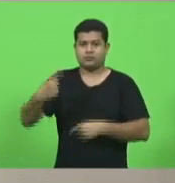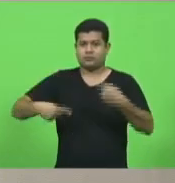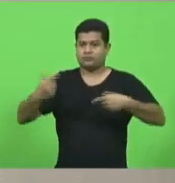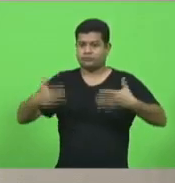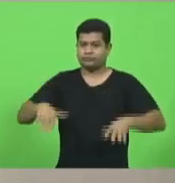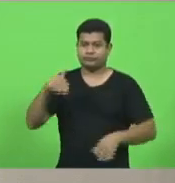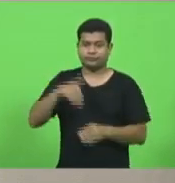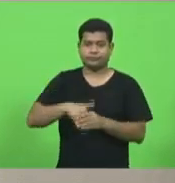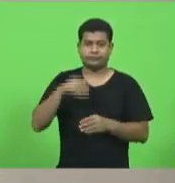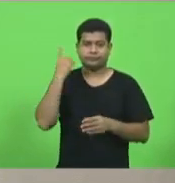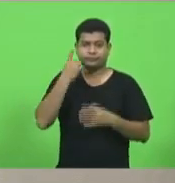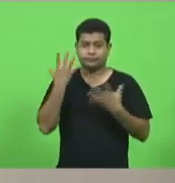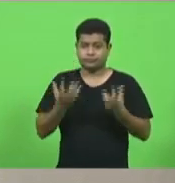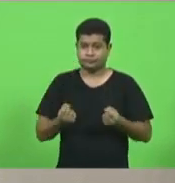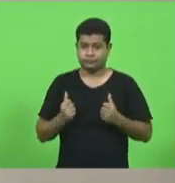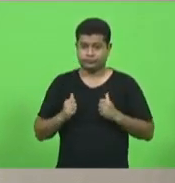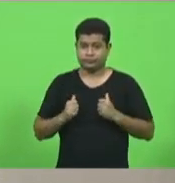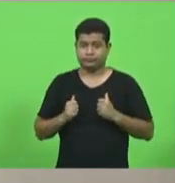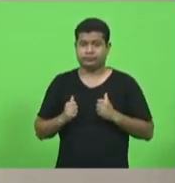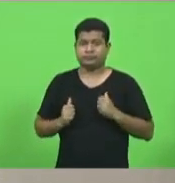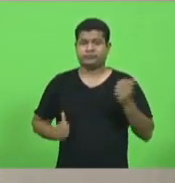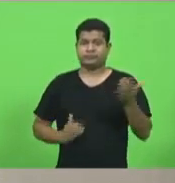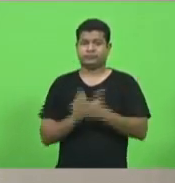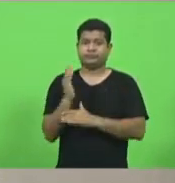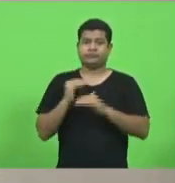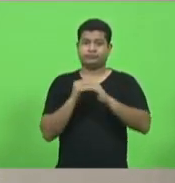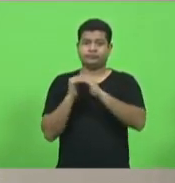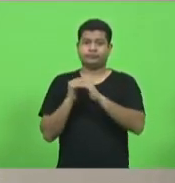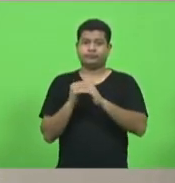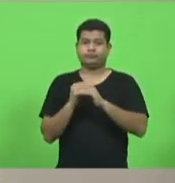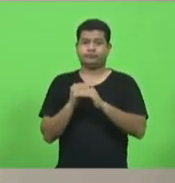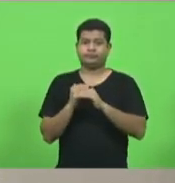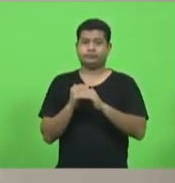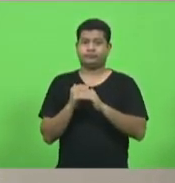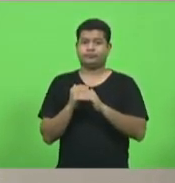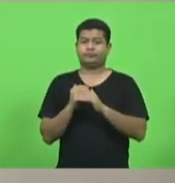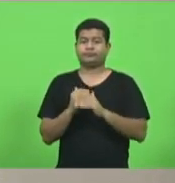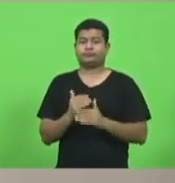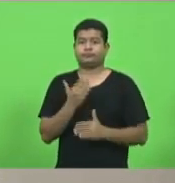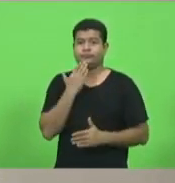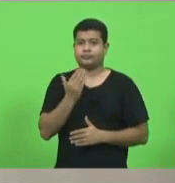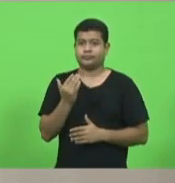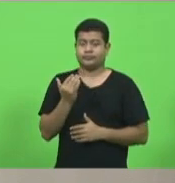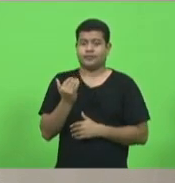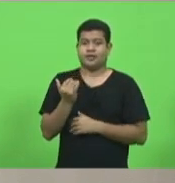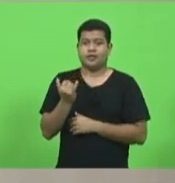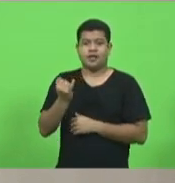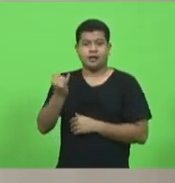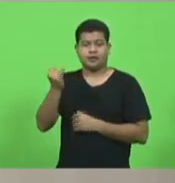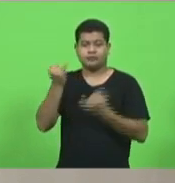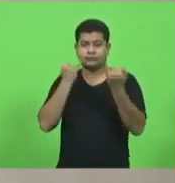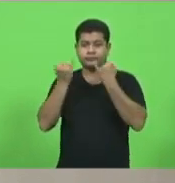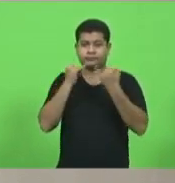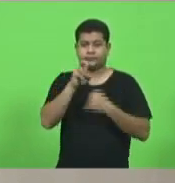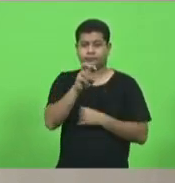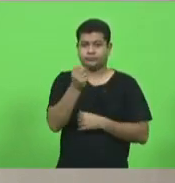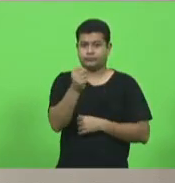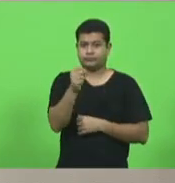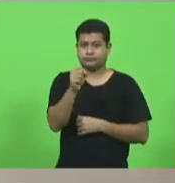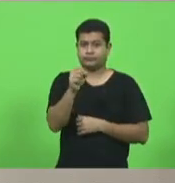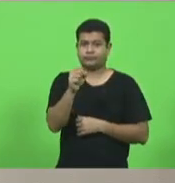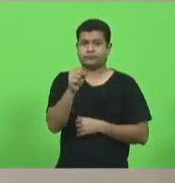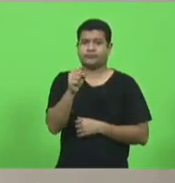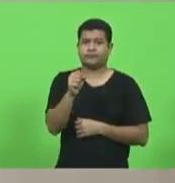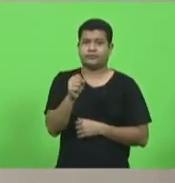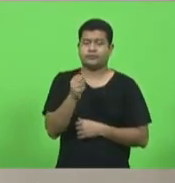deputados que aprovam, permaneçam como se encontra. Aprovado por unanimidade. Pedido de informação 58. Autor deputado João Amin, solicitando